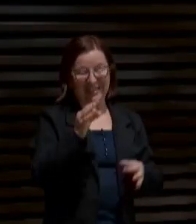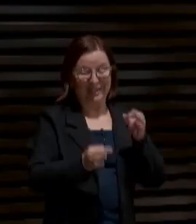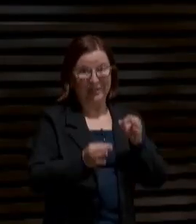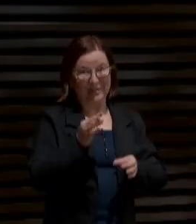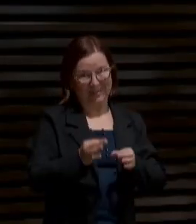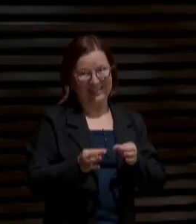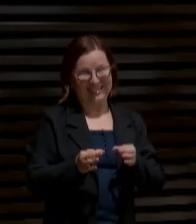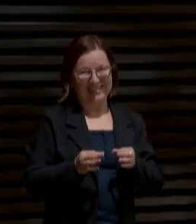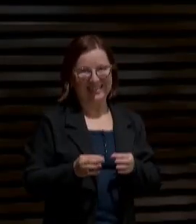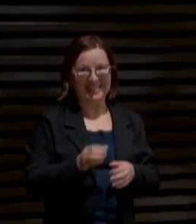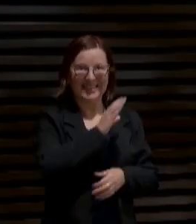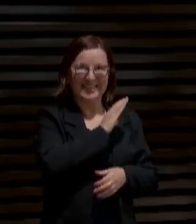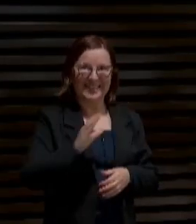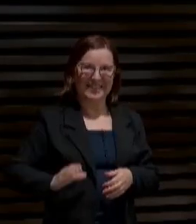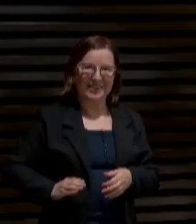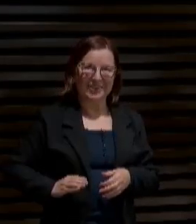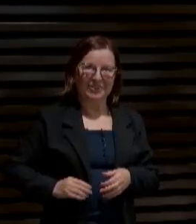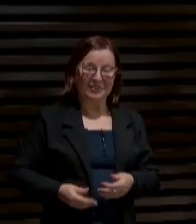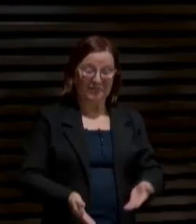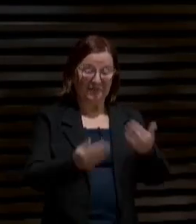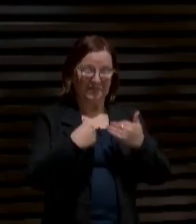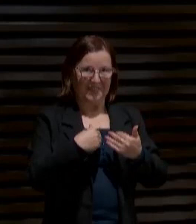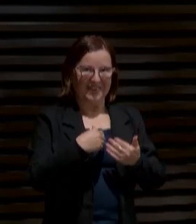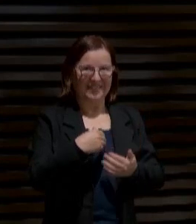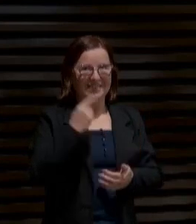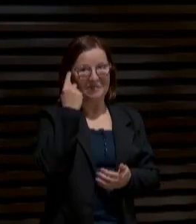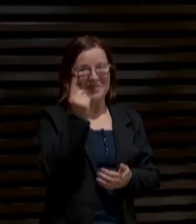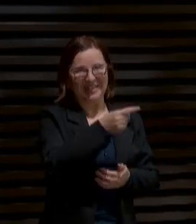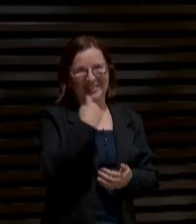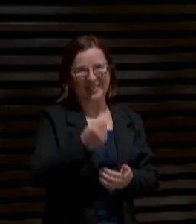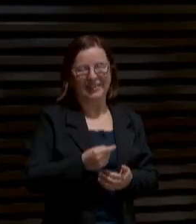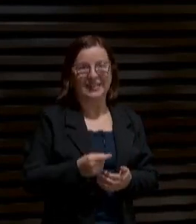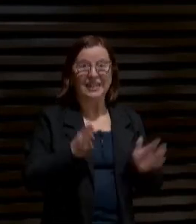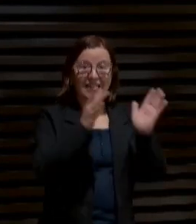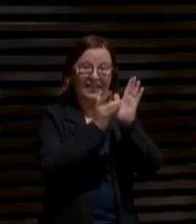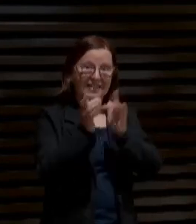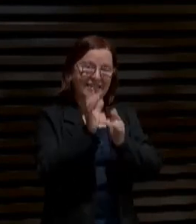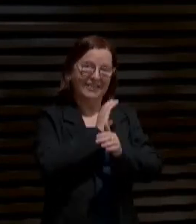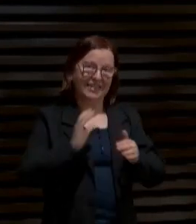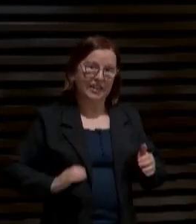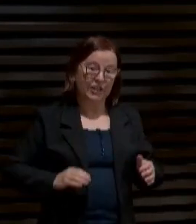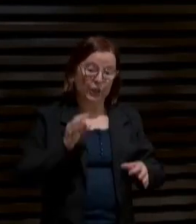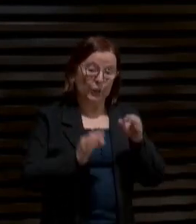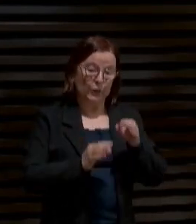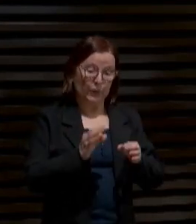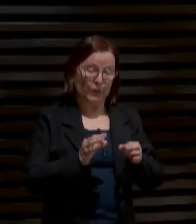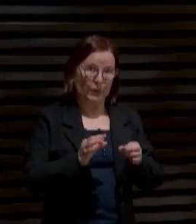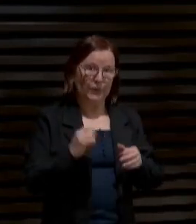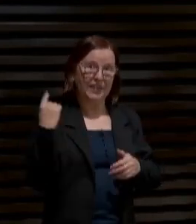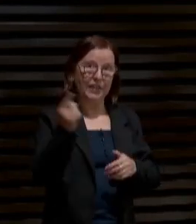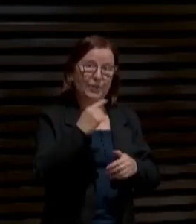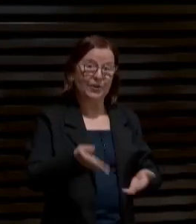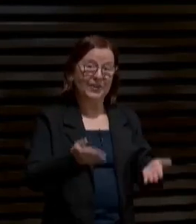de Cristo imputada em nós ele é justo e ele nos justifica e